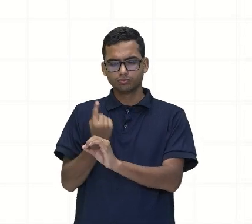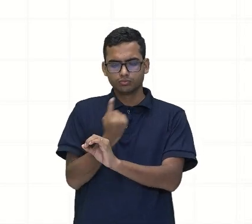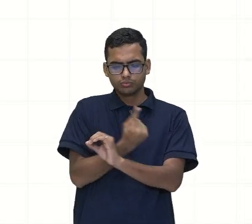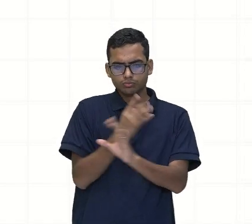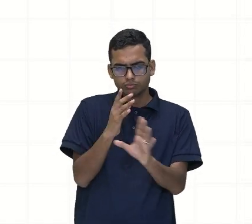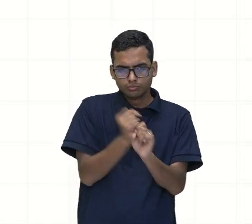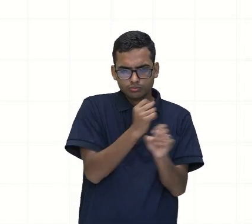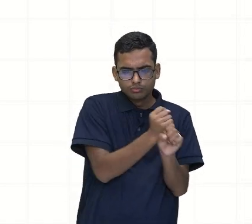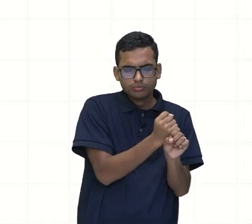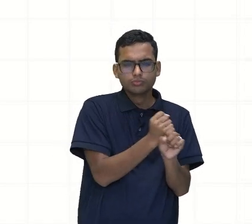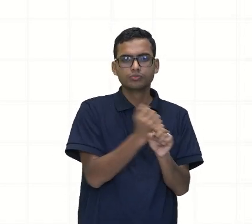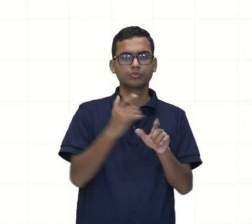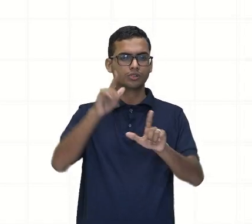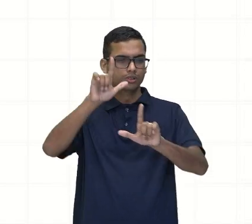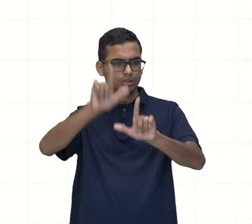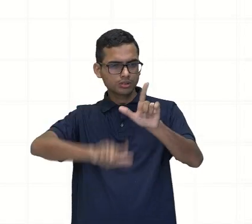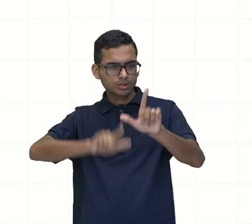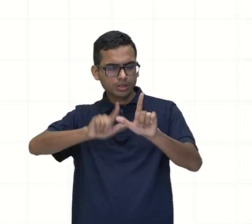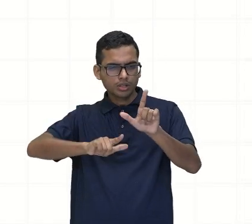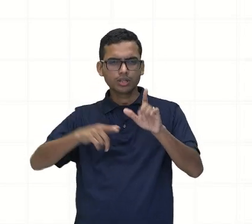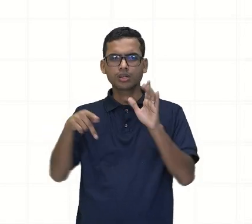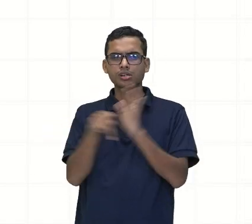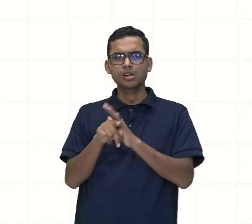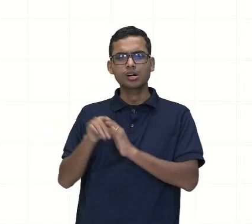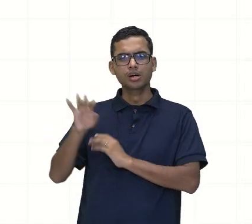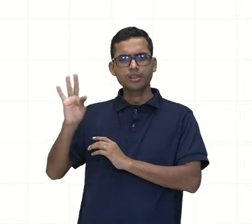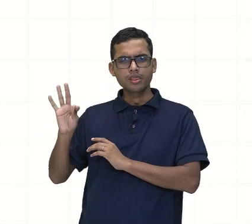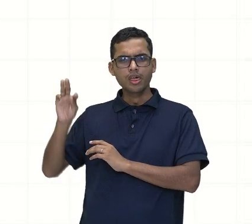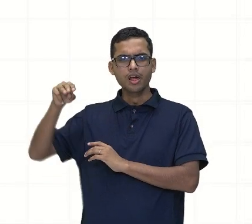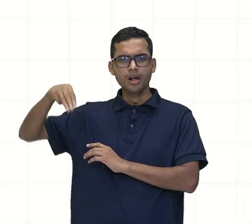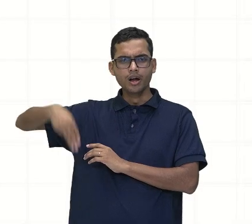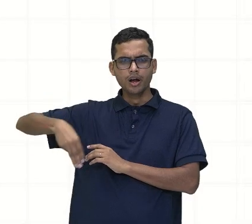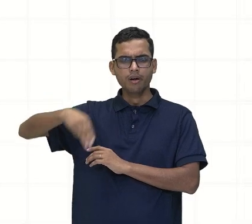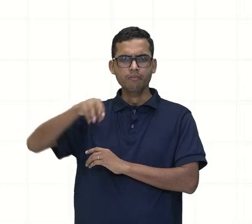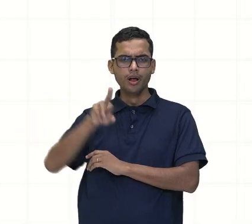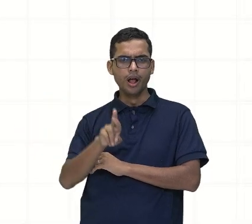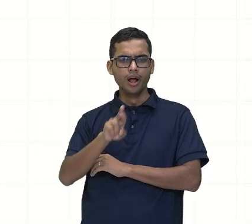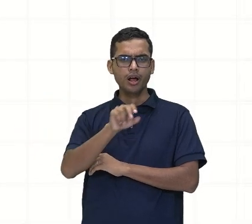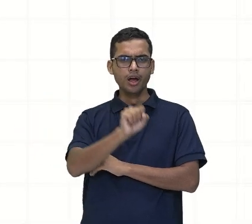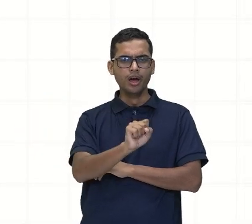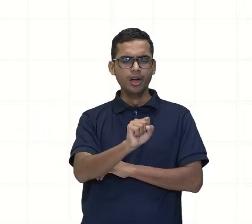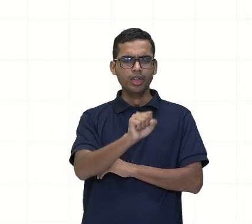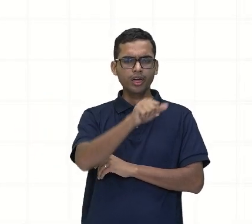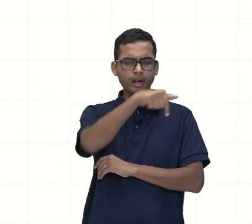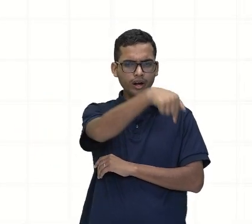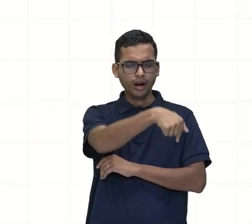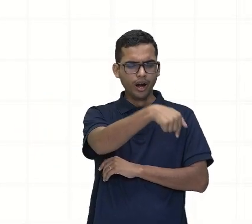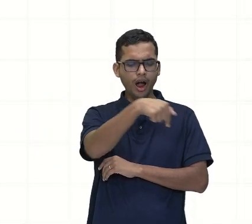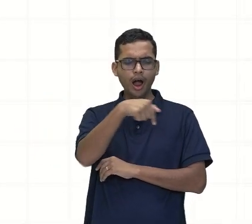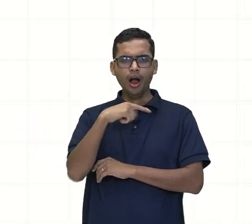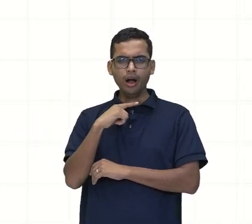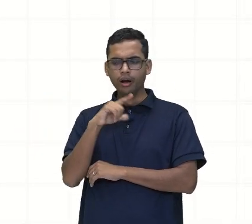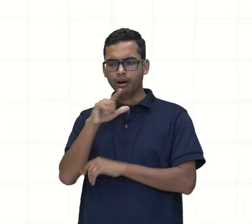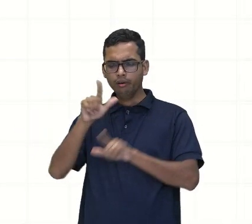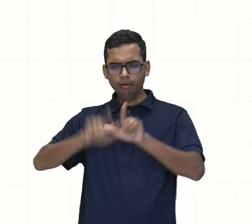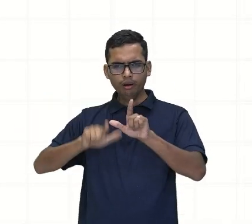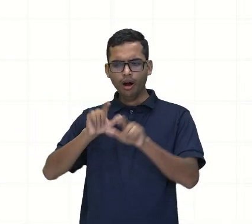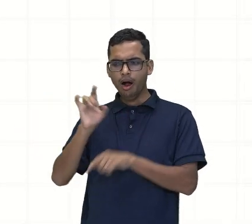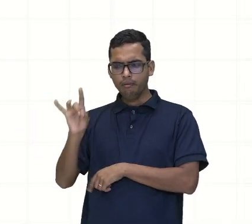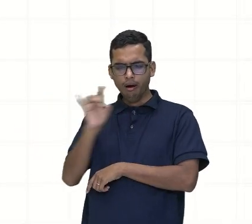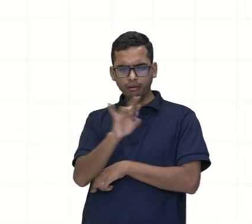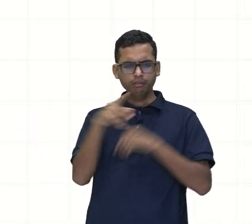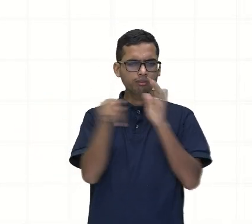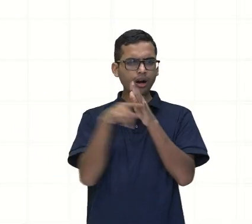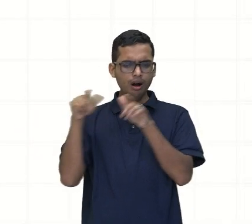as letras T, M, R, S e Q são as letras lá de cada uma